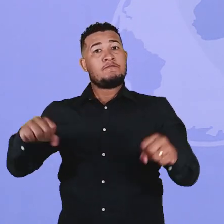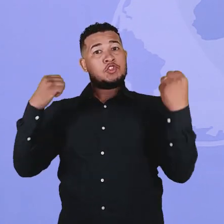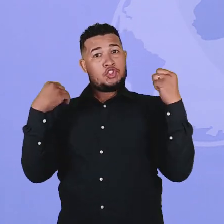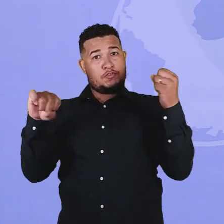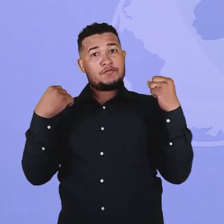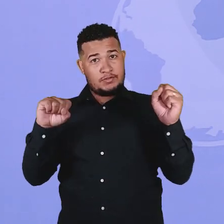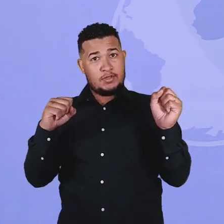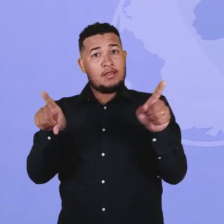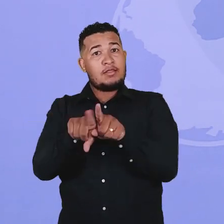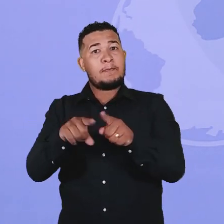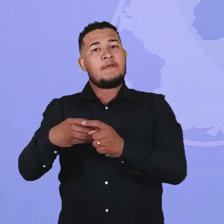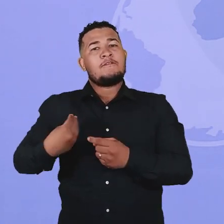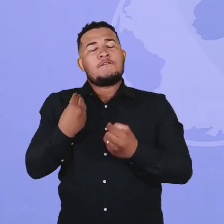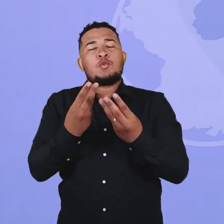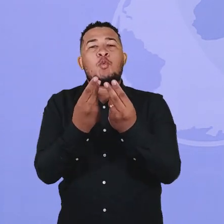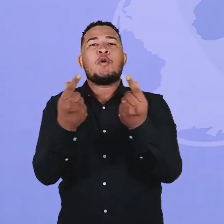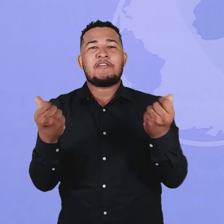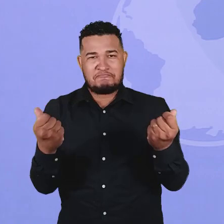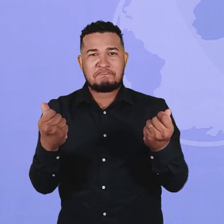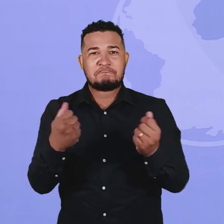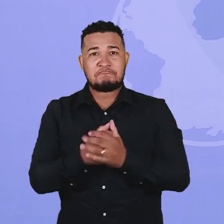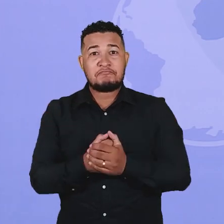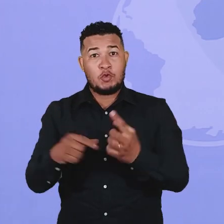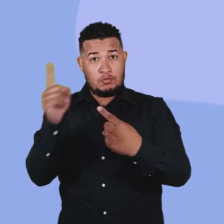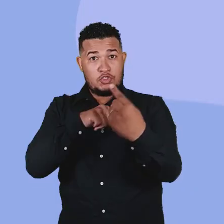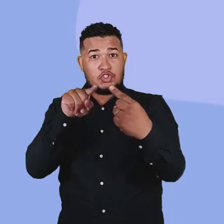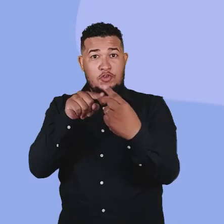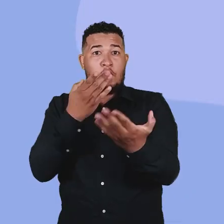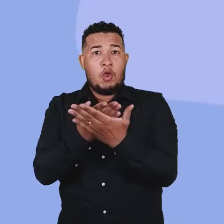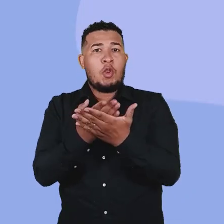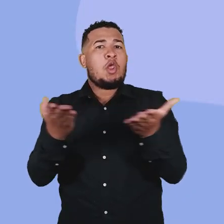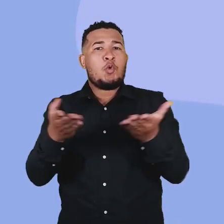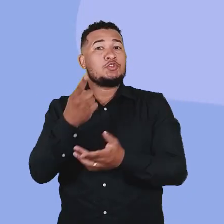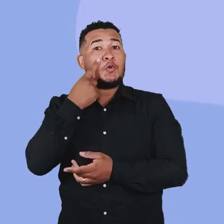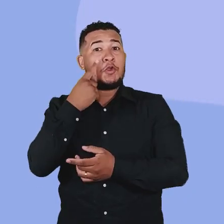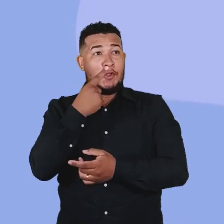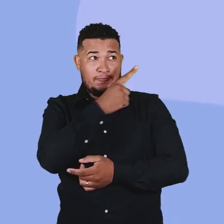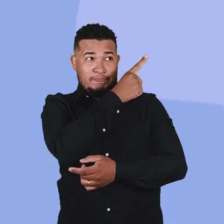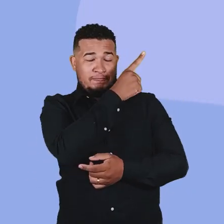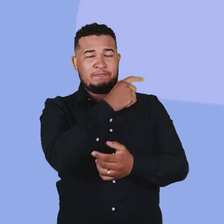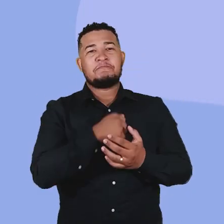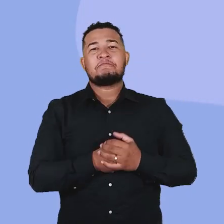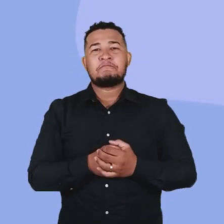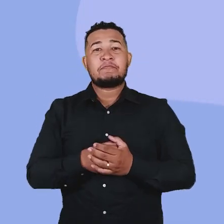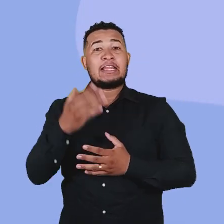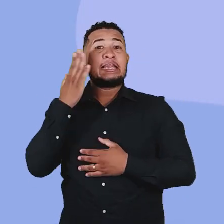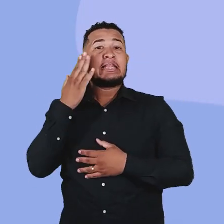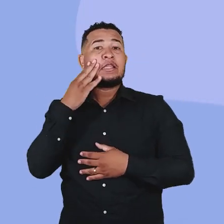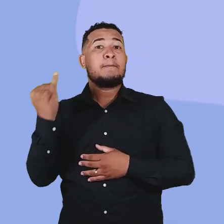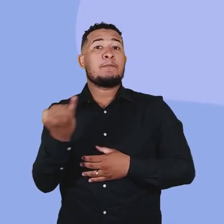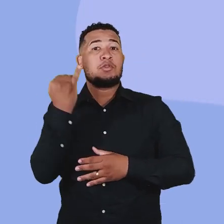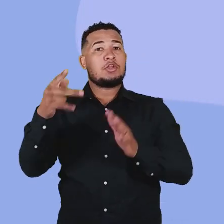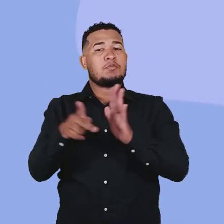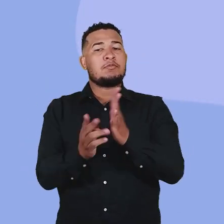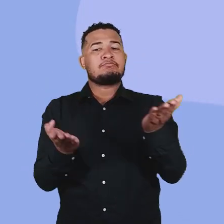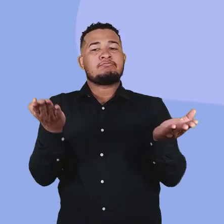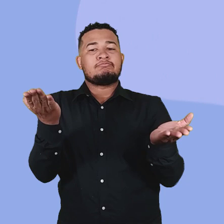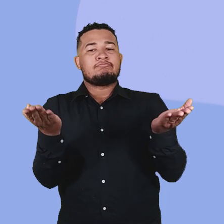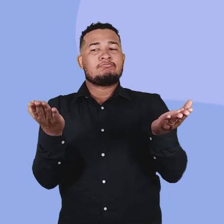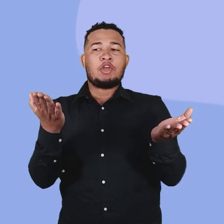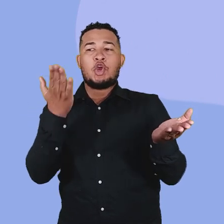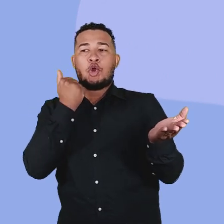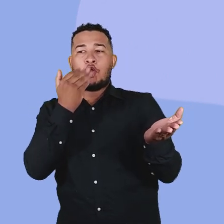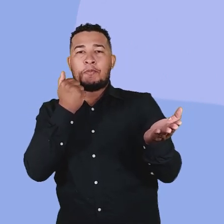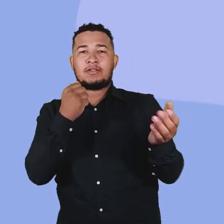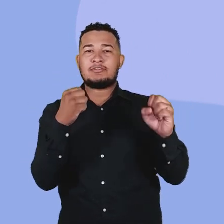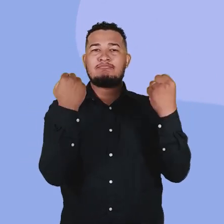atividade física e qualidade de vida. Os objetivos dessa aula, olha aí na tela, é compreender a importância do equilíbrio entre